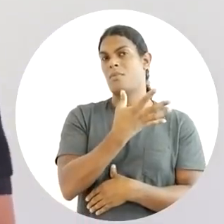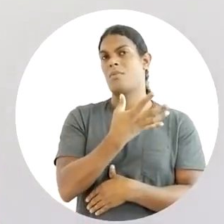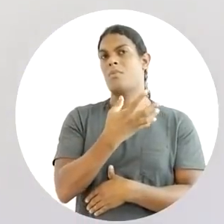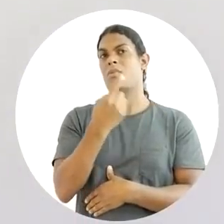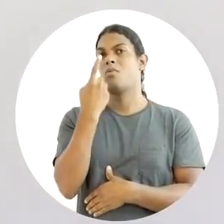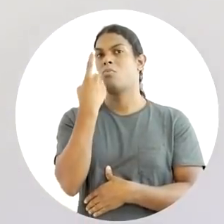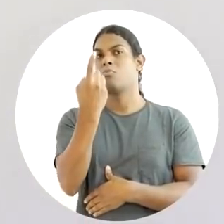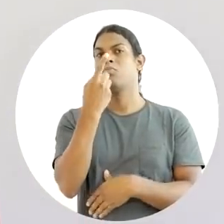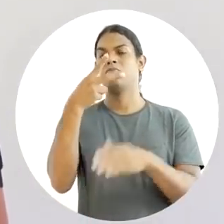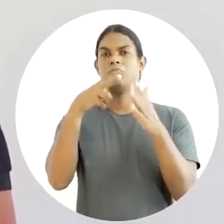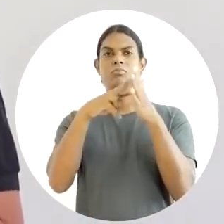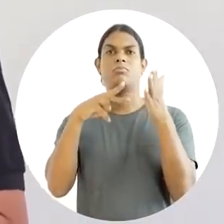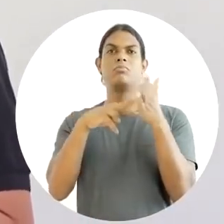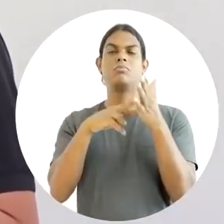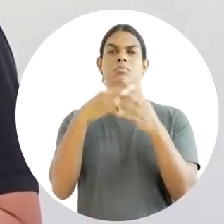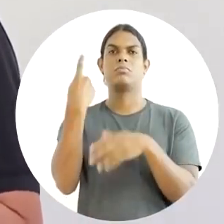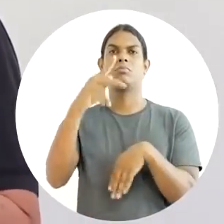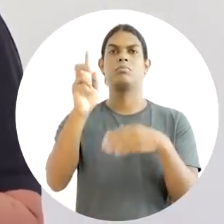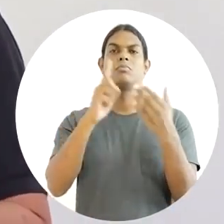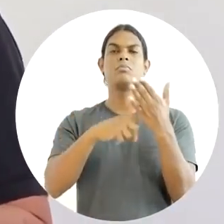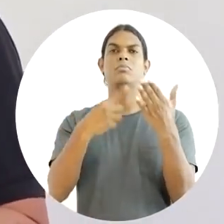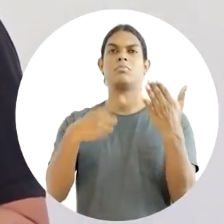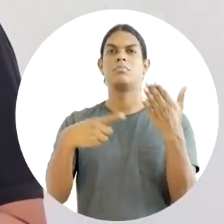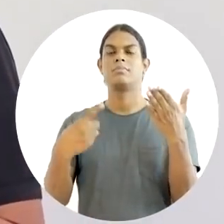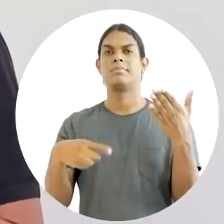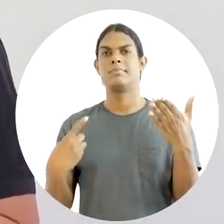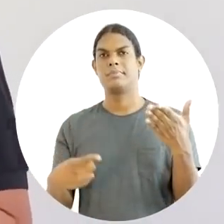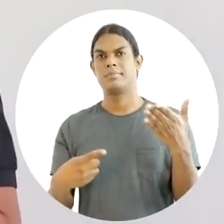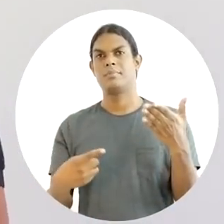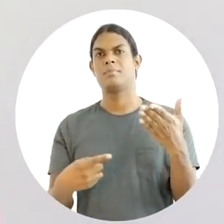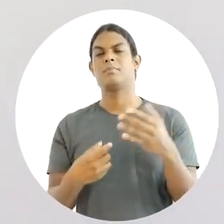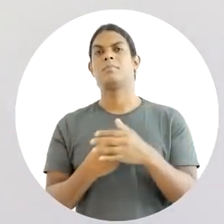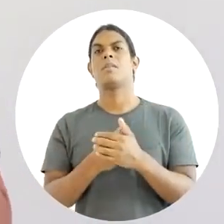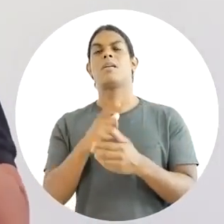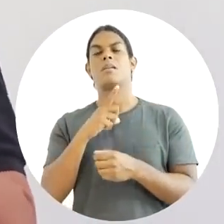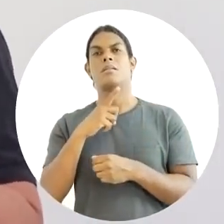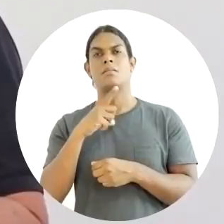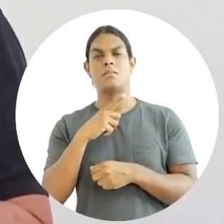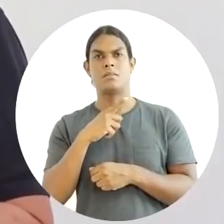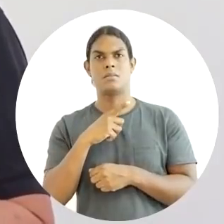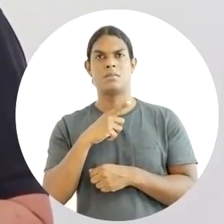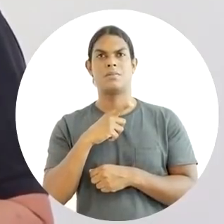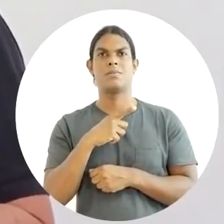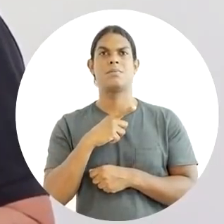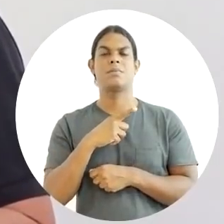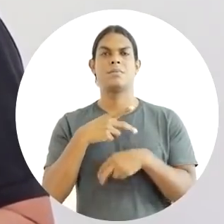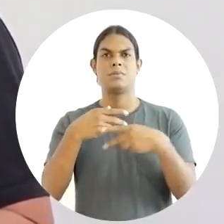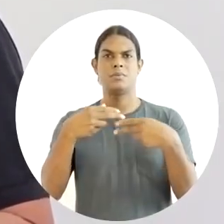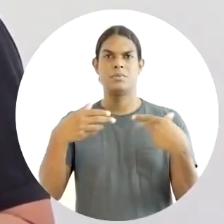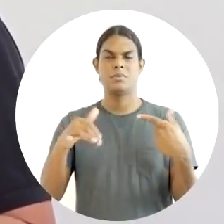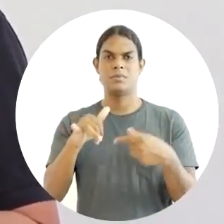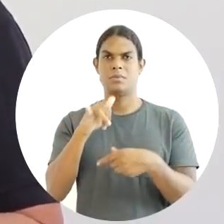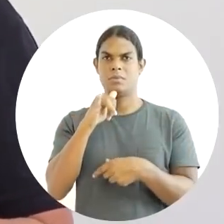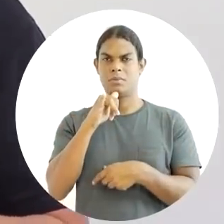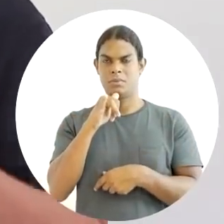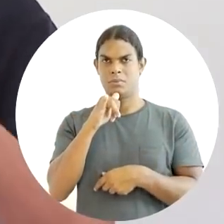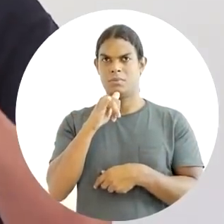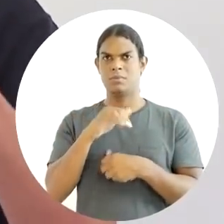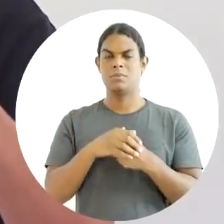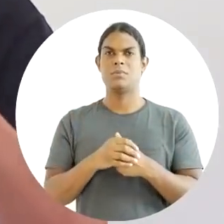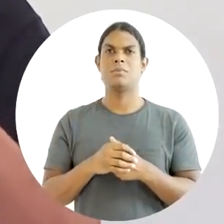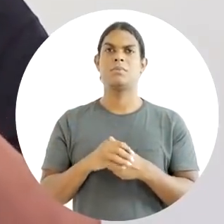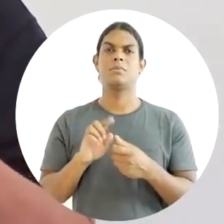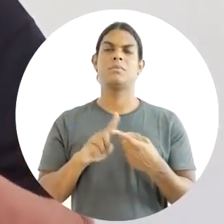ok? Na apostila de vocês, no caderno de atividades, tem vários exemplos disso daí e